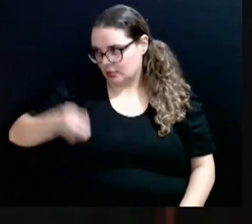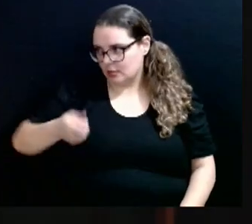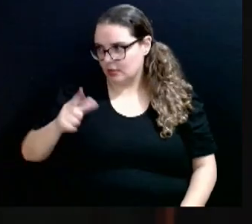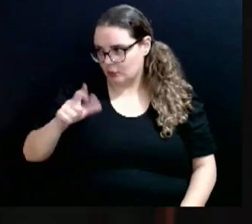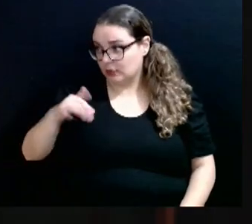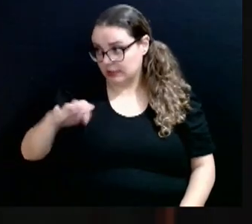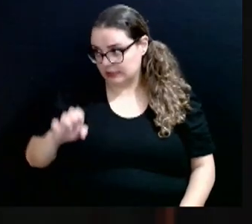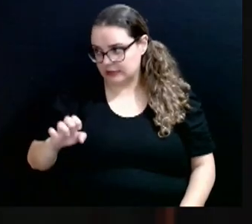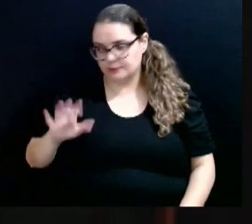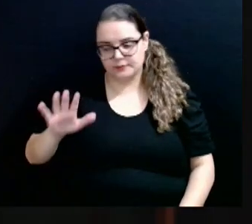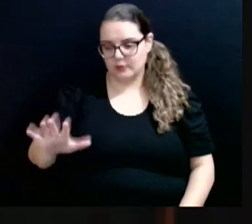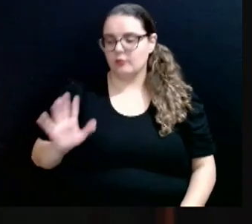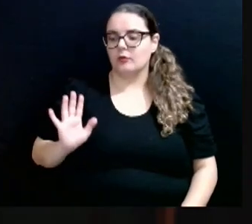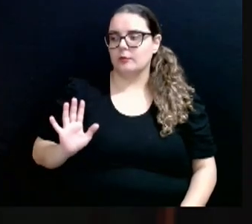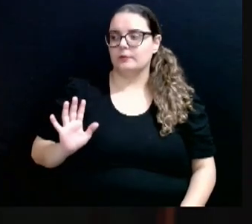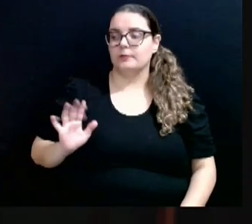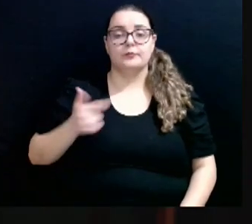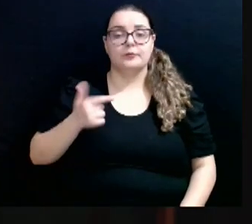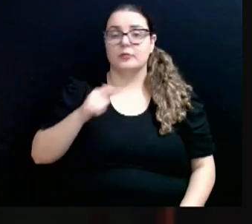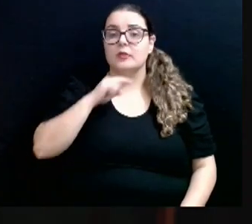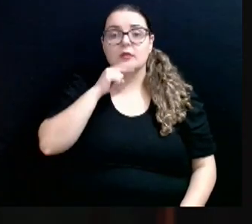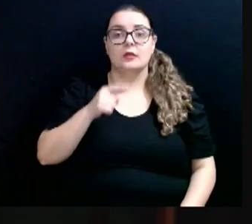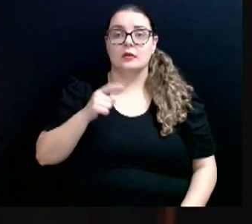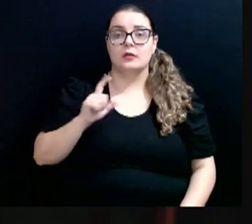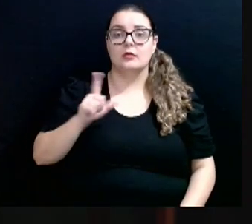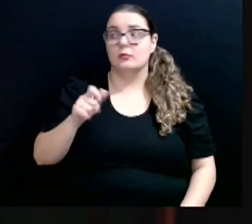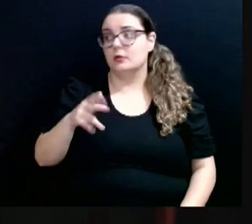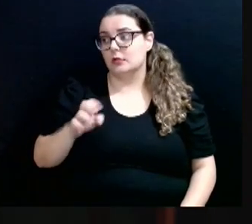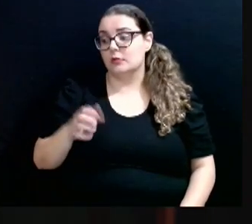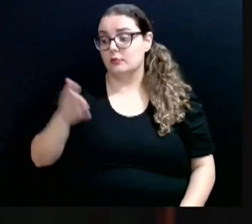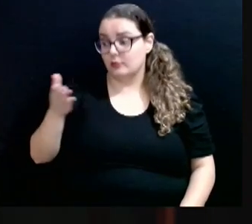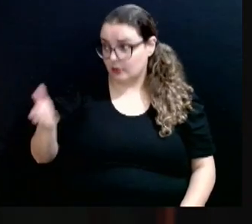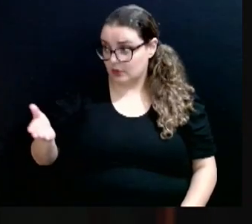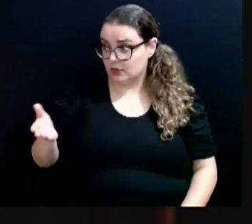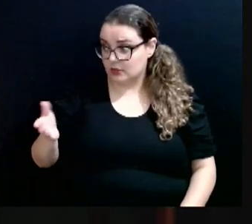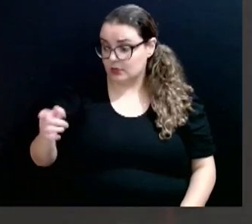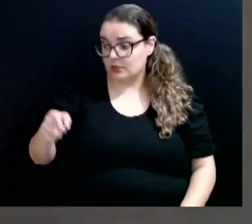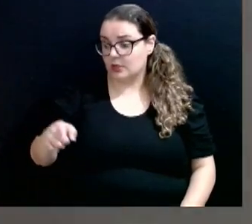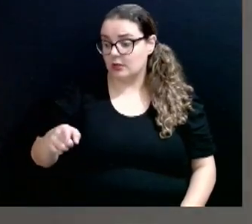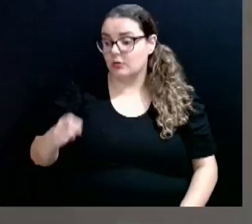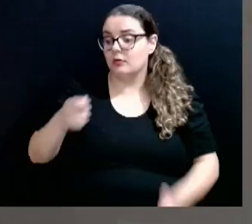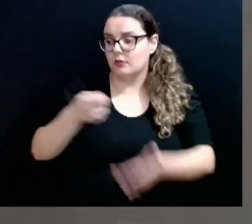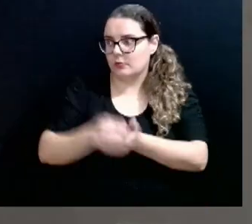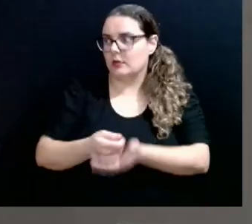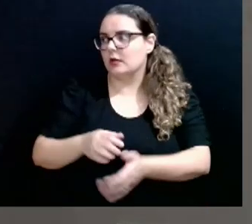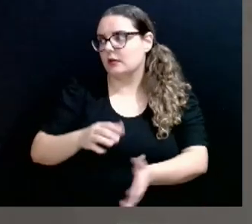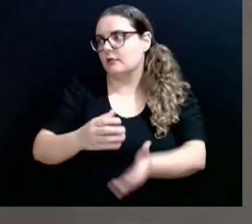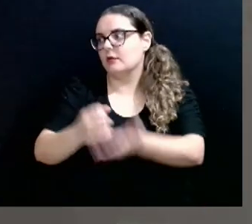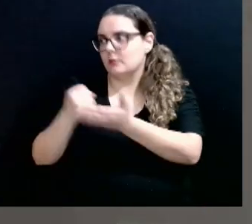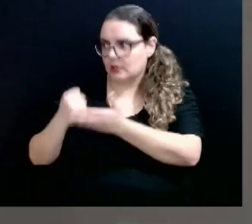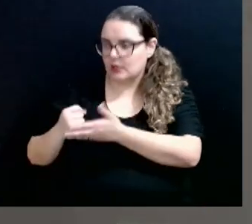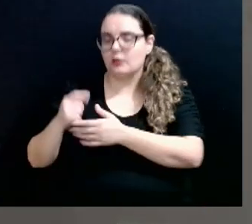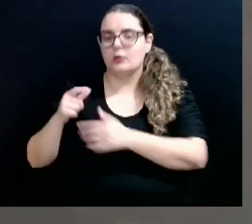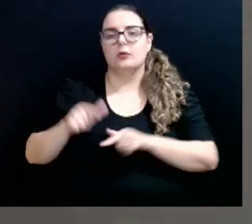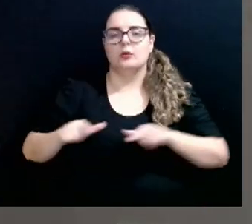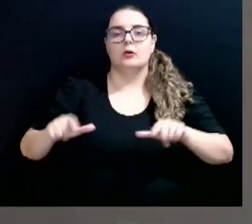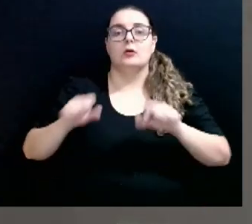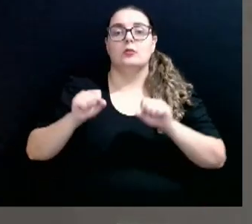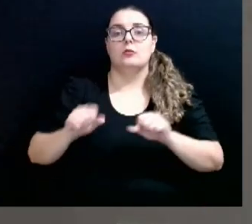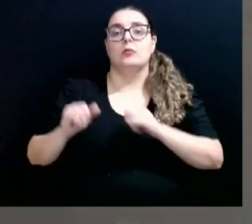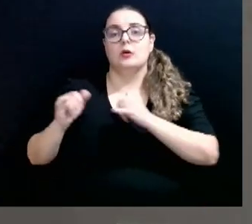lá. Não tem ninguém dando um lance, ou seja, você é que vai ser o arrematador desse lote. Você pode desistir